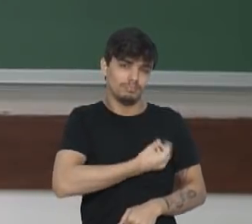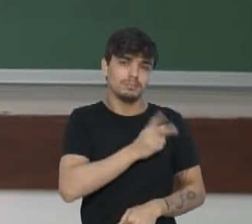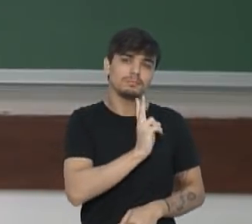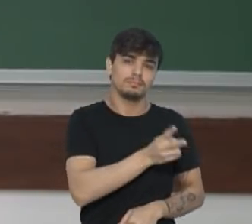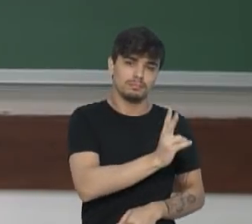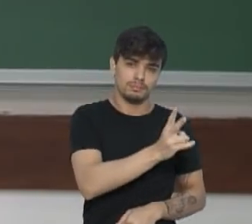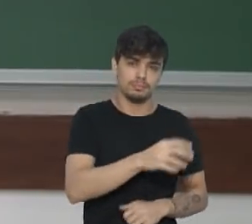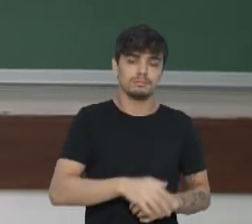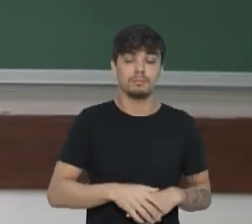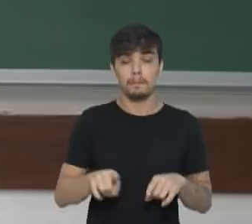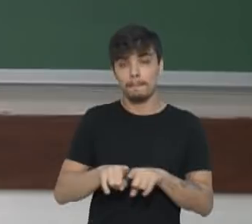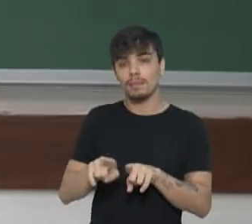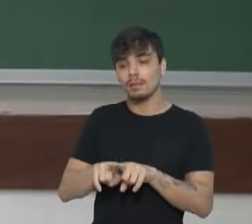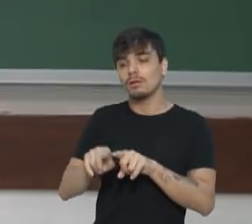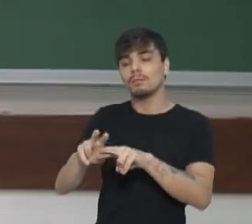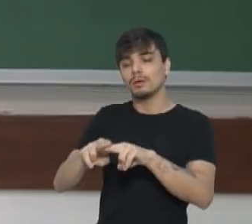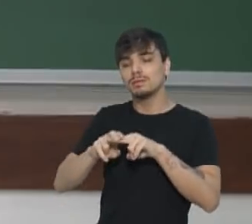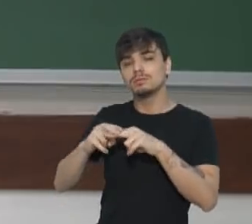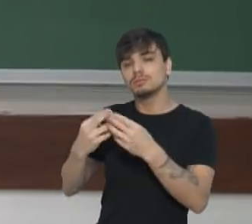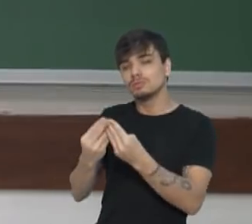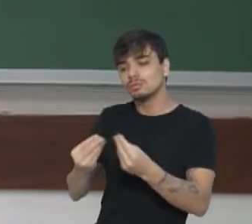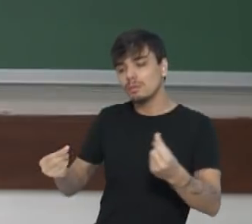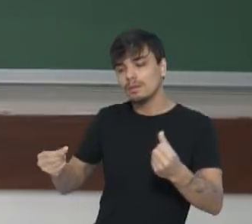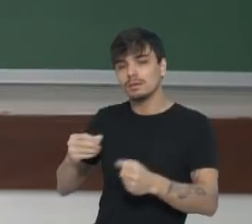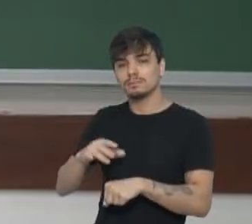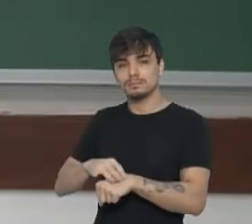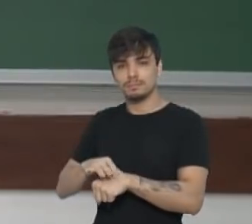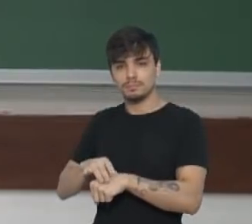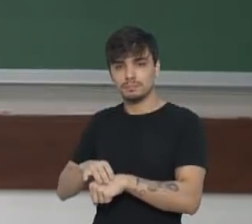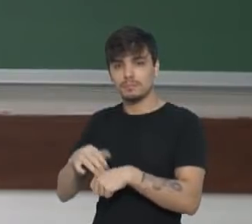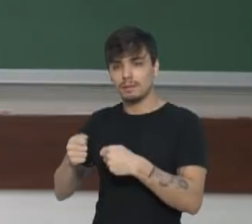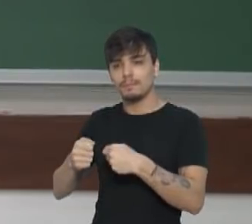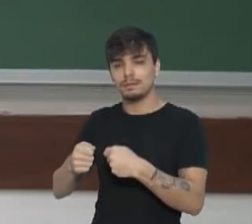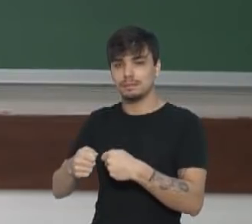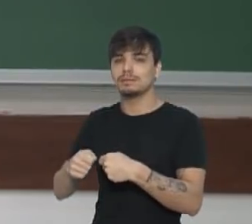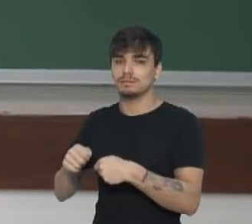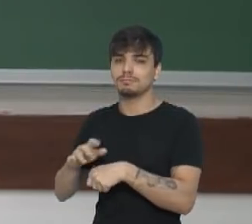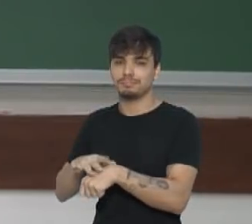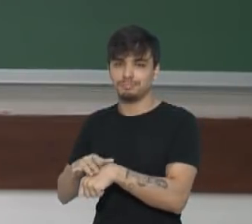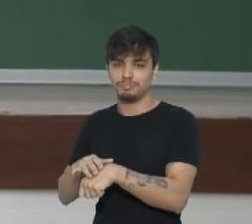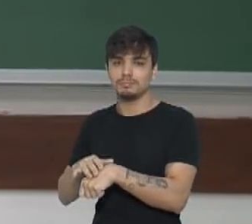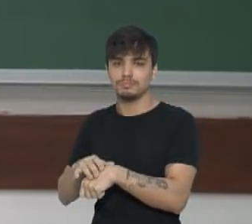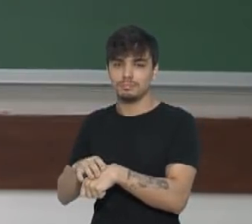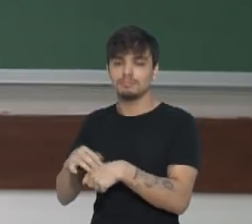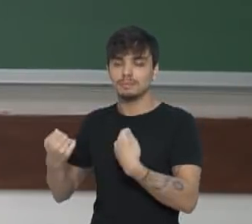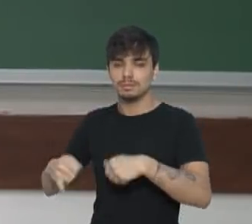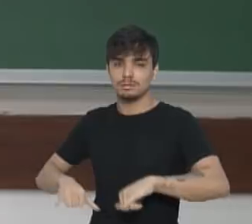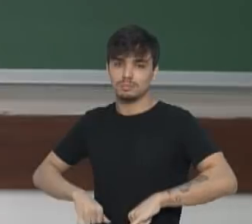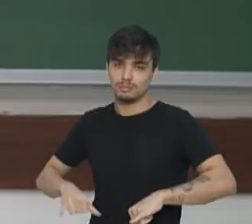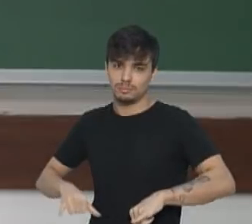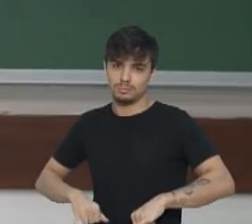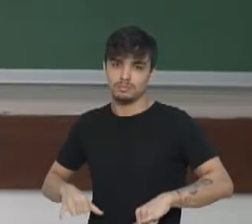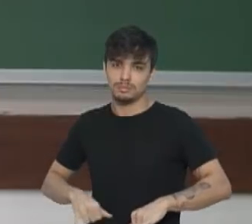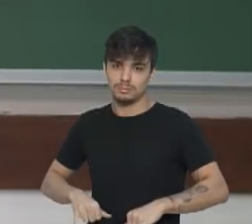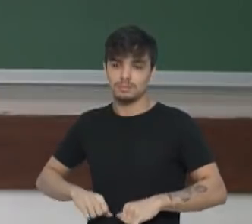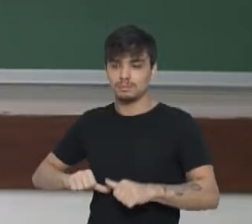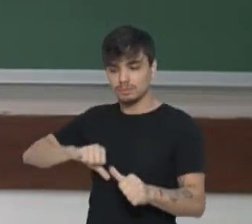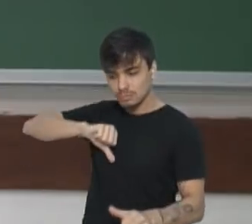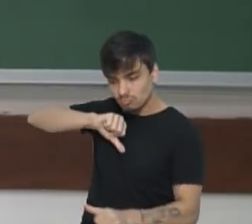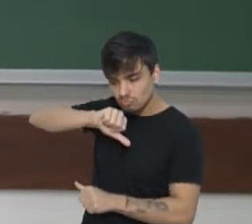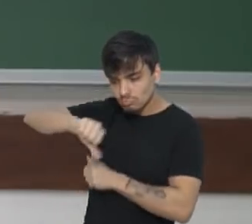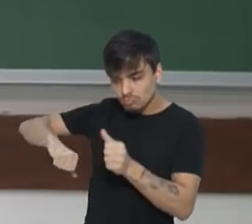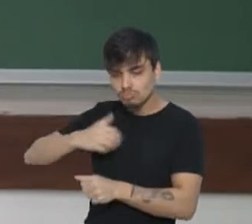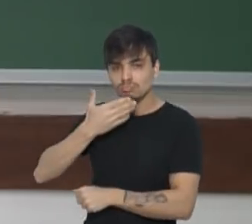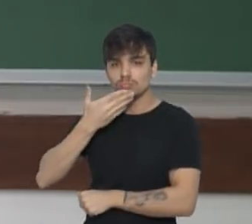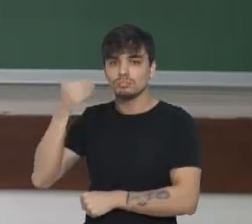uma doença, você precisa adoecer. Para superar o sofrimento, você também precisaria sofrer, segundo Nietzsche. Tá? Lá na filosofia